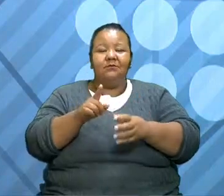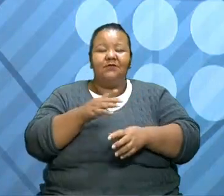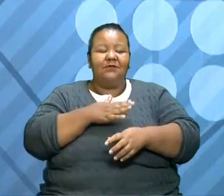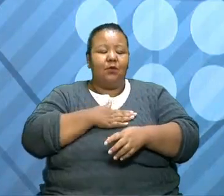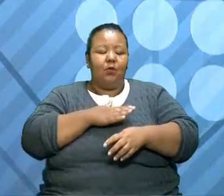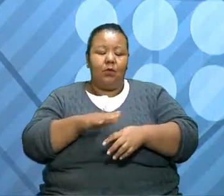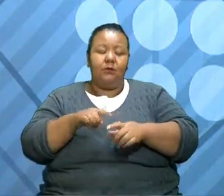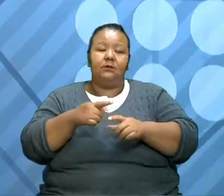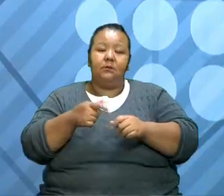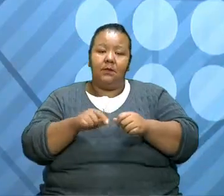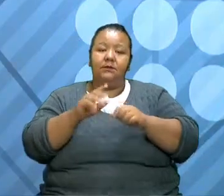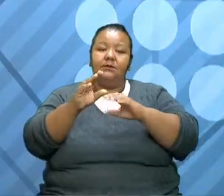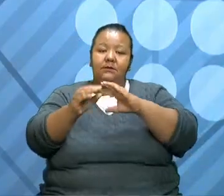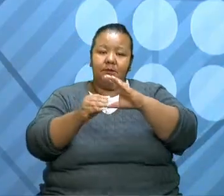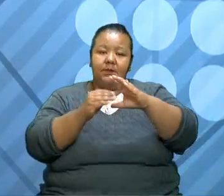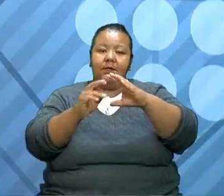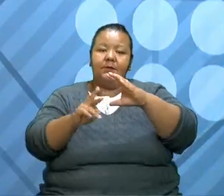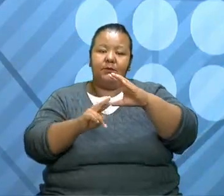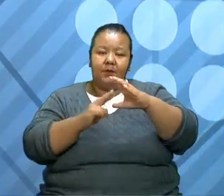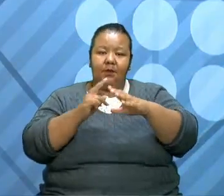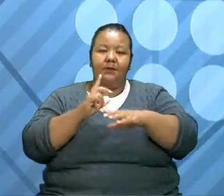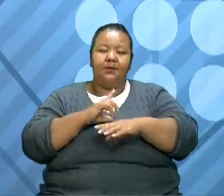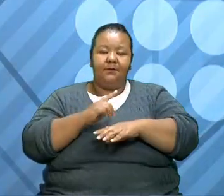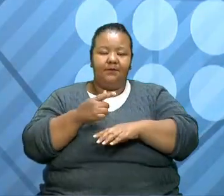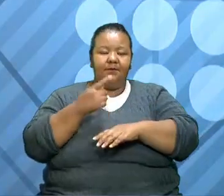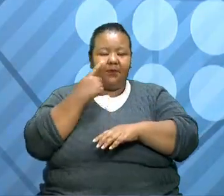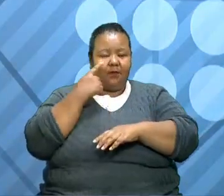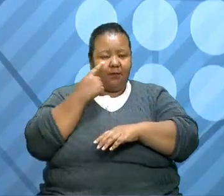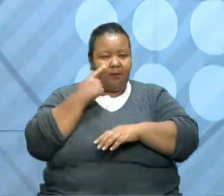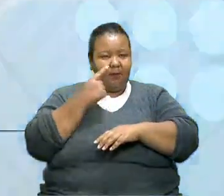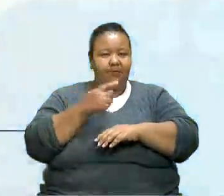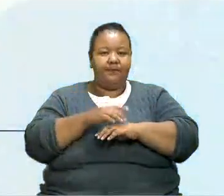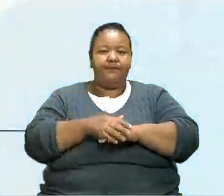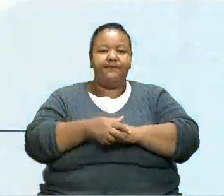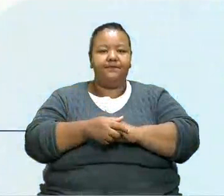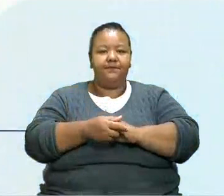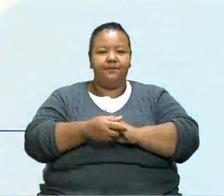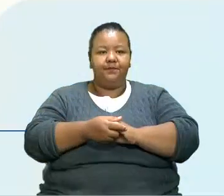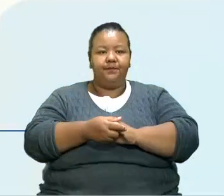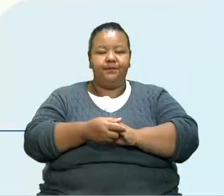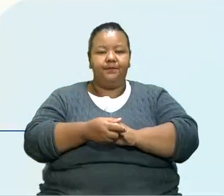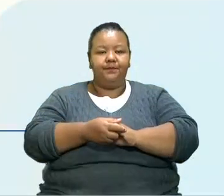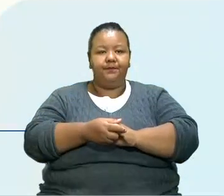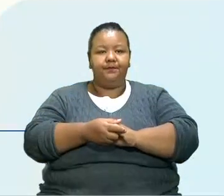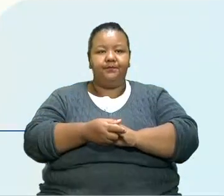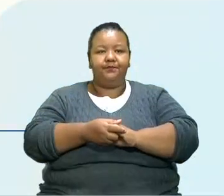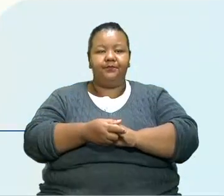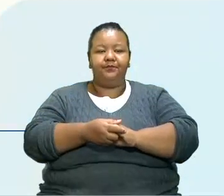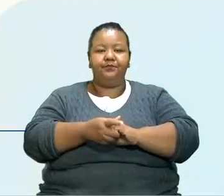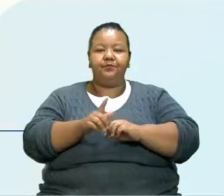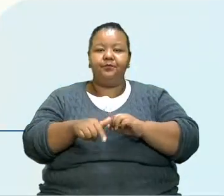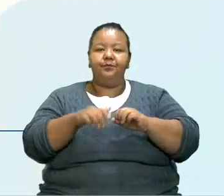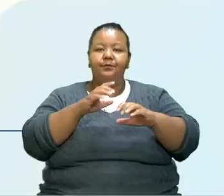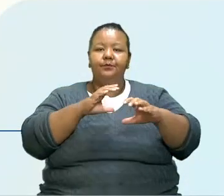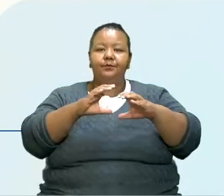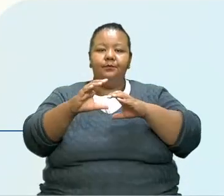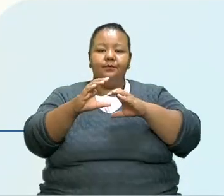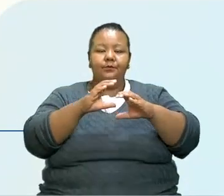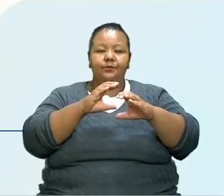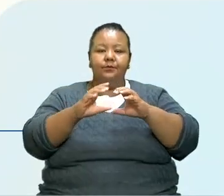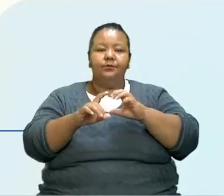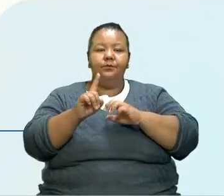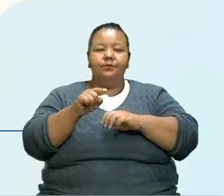goste, mas que tem devolver, tem. Então, vamos ver como que ele funciona esse processo? O processo de comunicação, ele